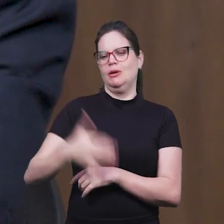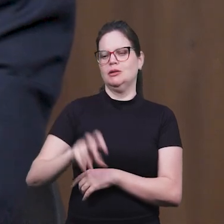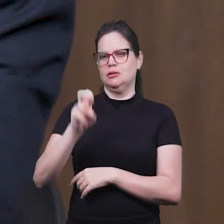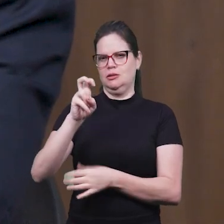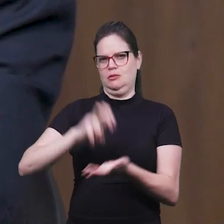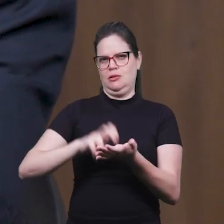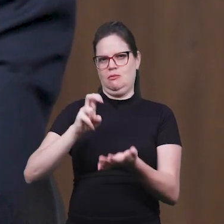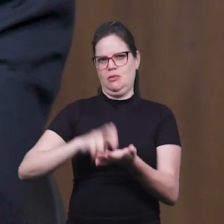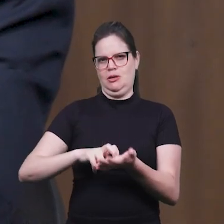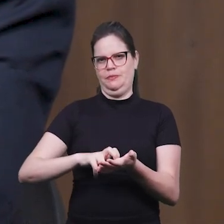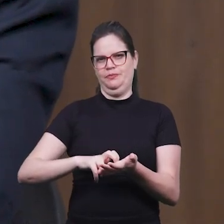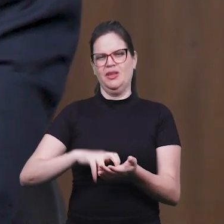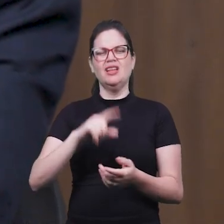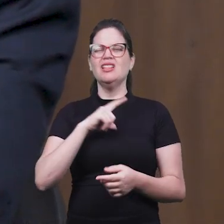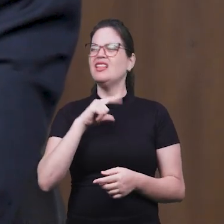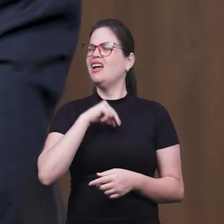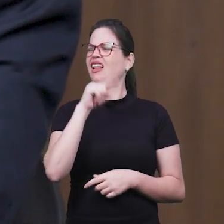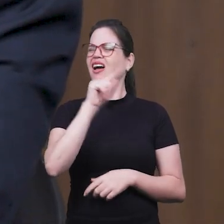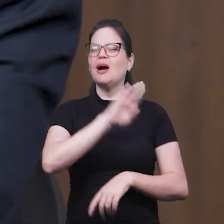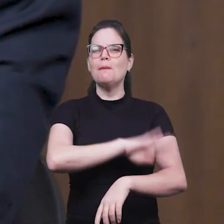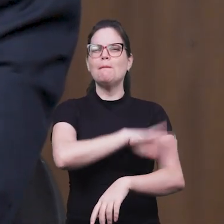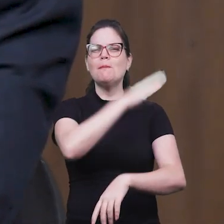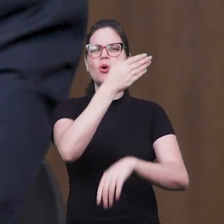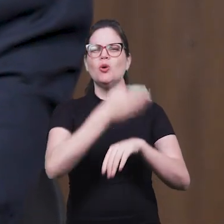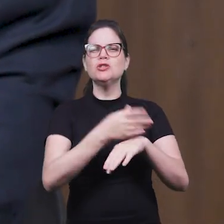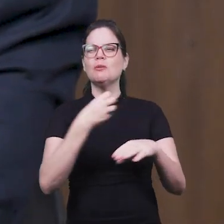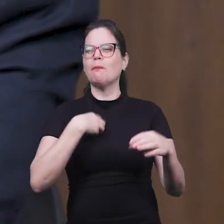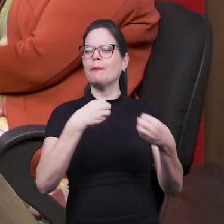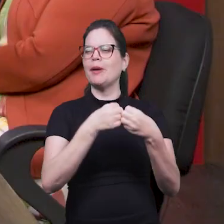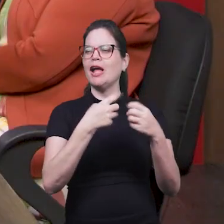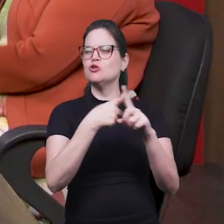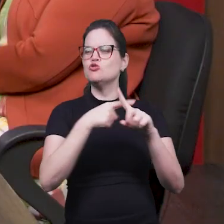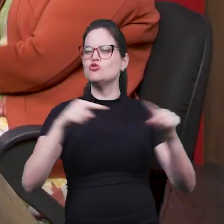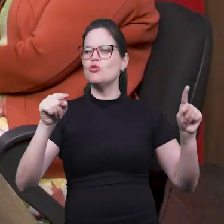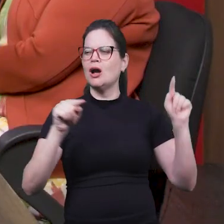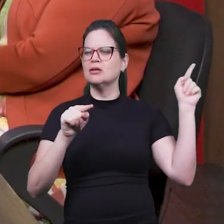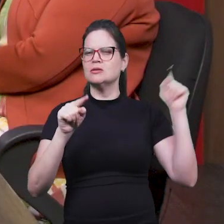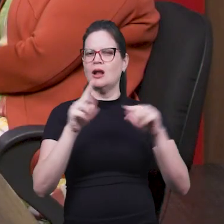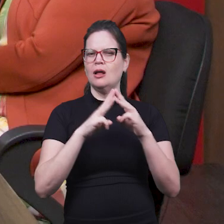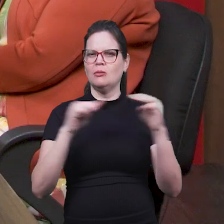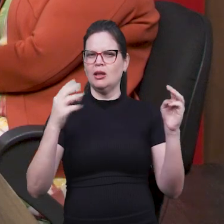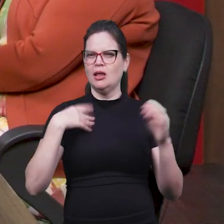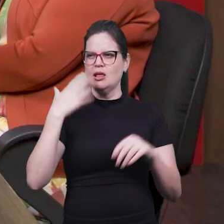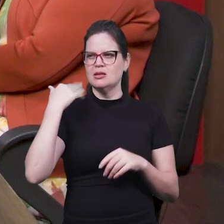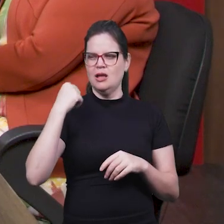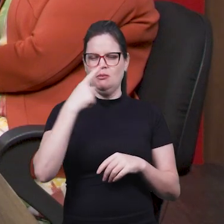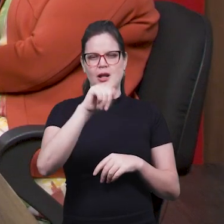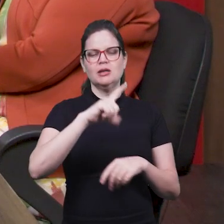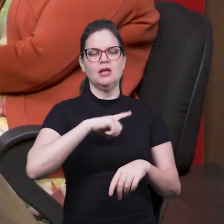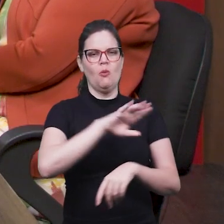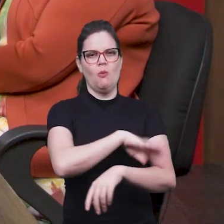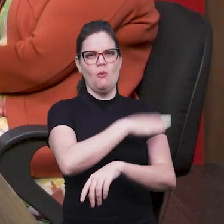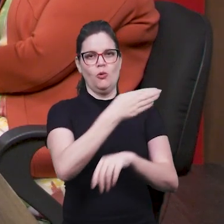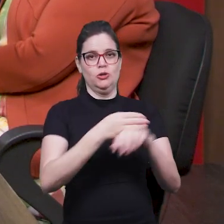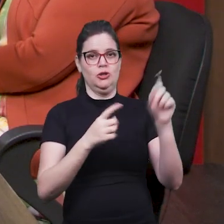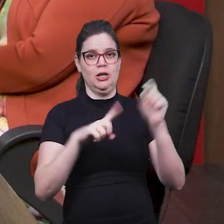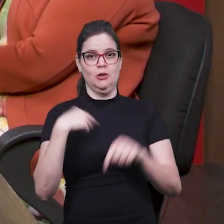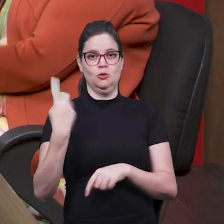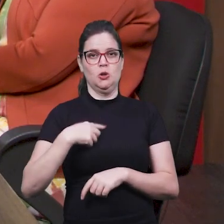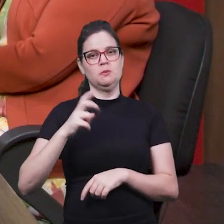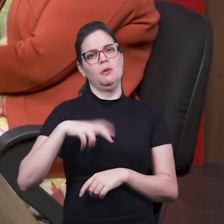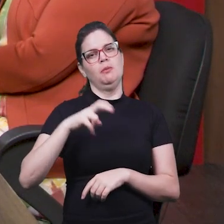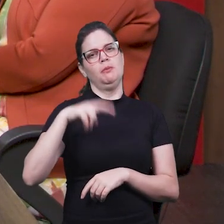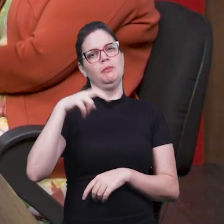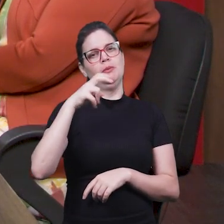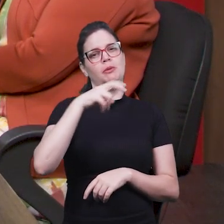daquele negócio de churrasco que tem ali hoje no Manaim, aquele monte Sim. ali. A turma subia de madrugada lá em cima para orar. Aí